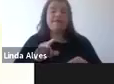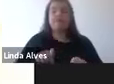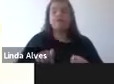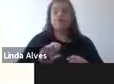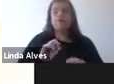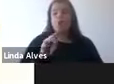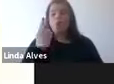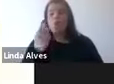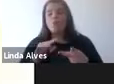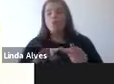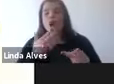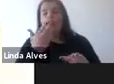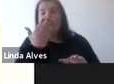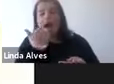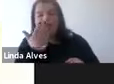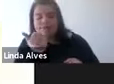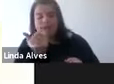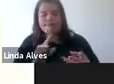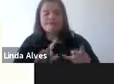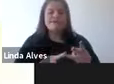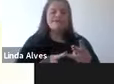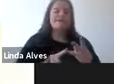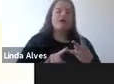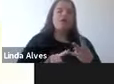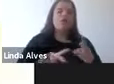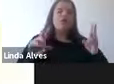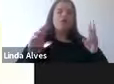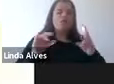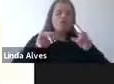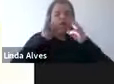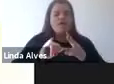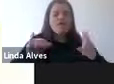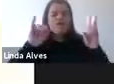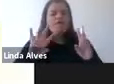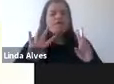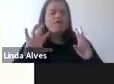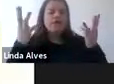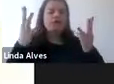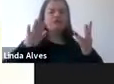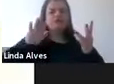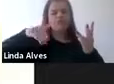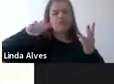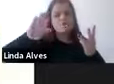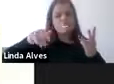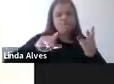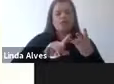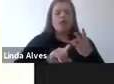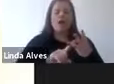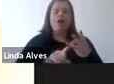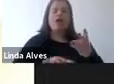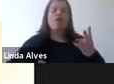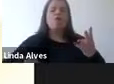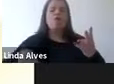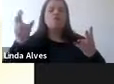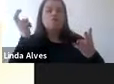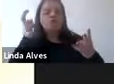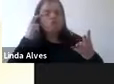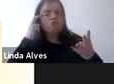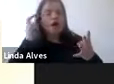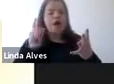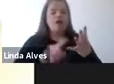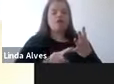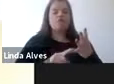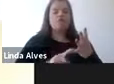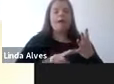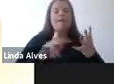alimentação, eventos promocionais, eventos culturais, shows, então, bandas, isso aí,